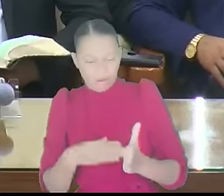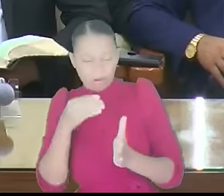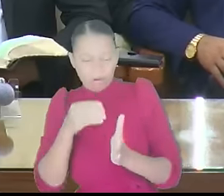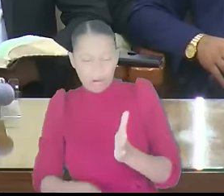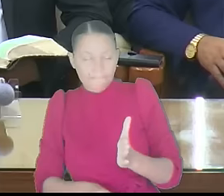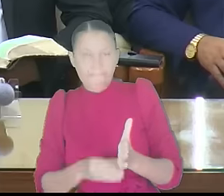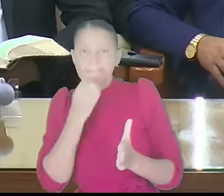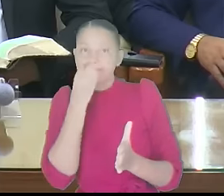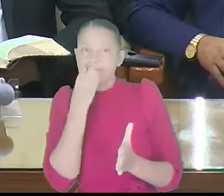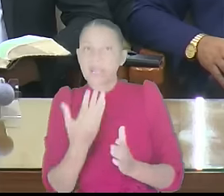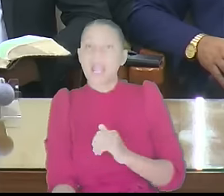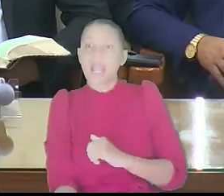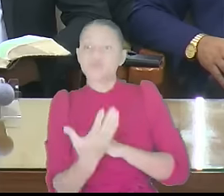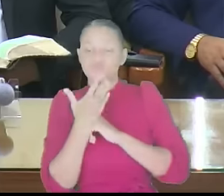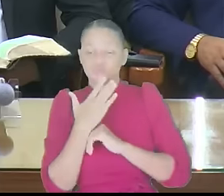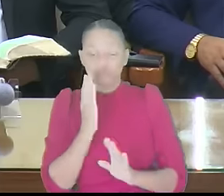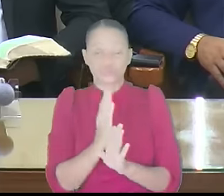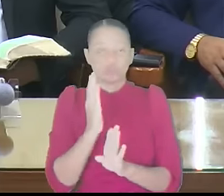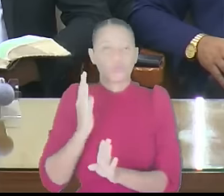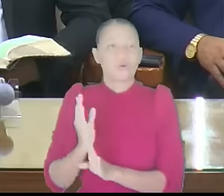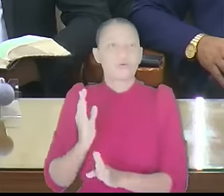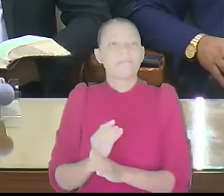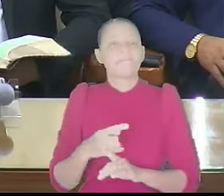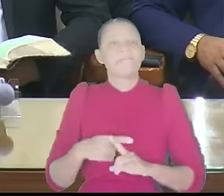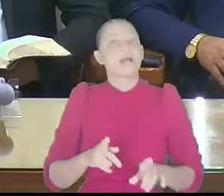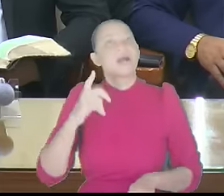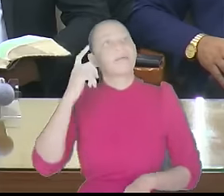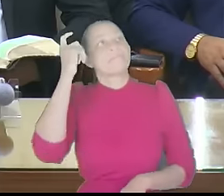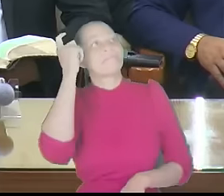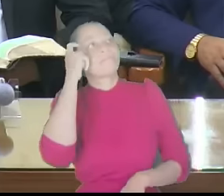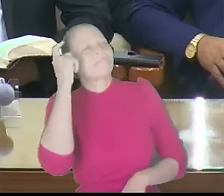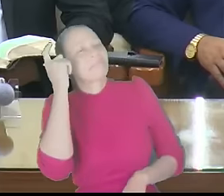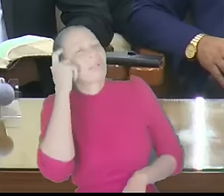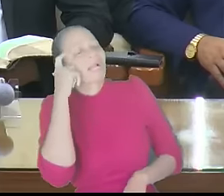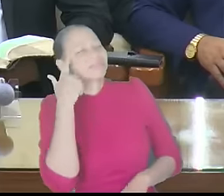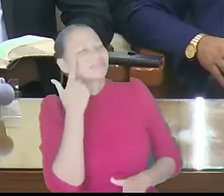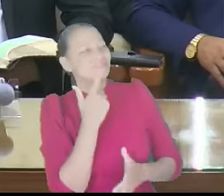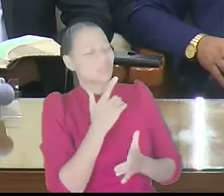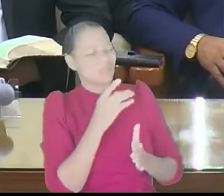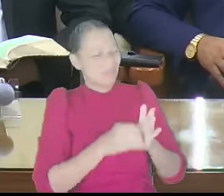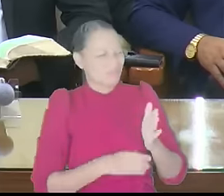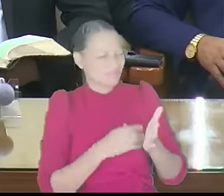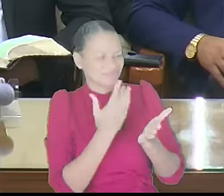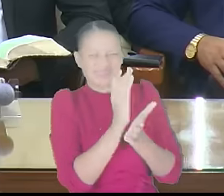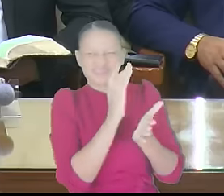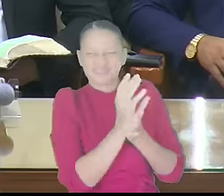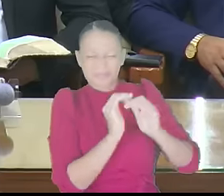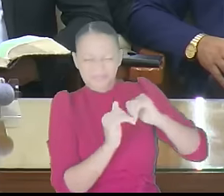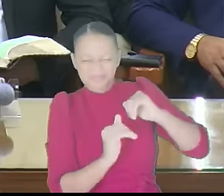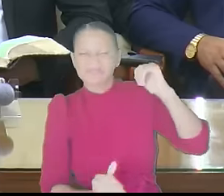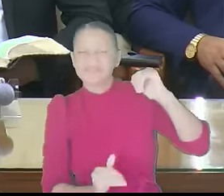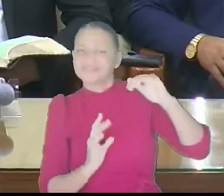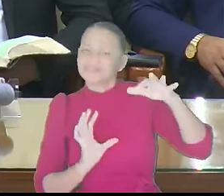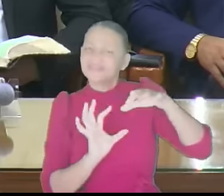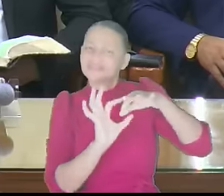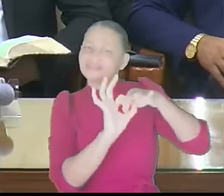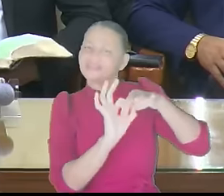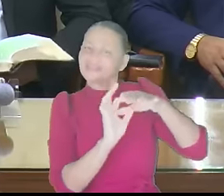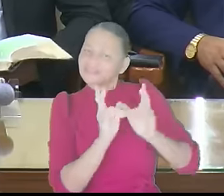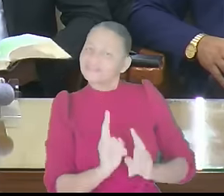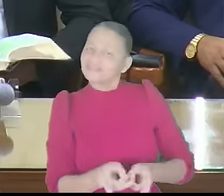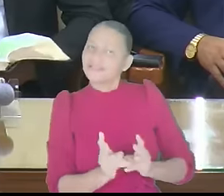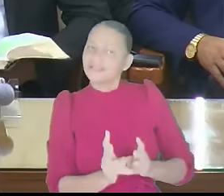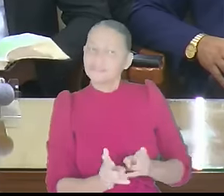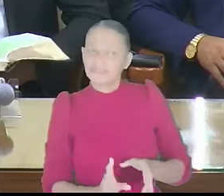bons para ajudar a localizar, mas a gente pensa que um capítulo não tem nada a ver com o outro, quando tem. O